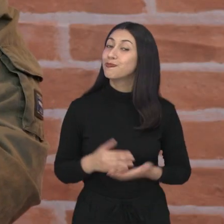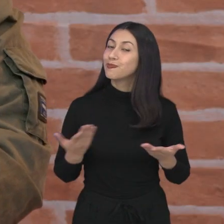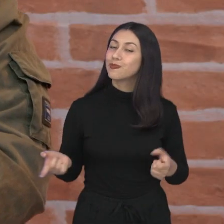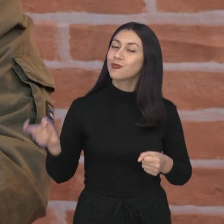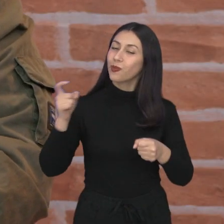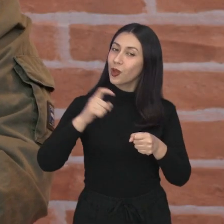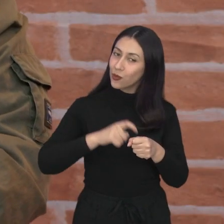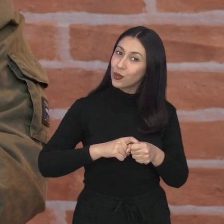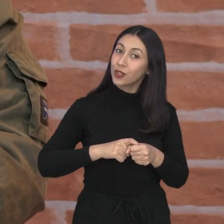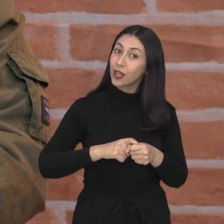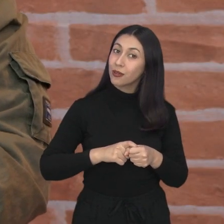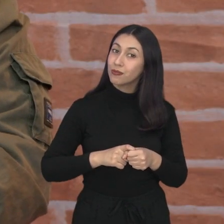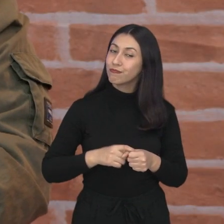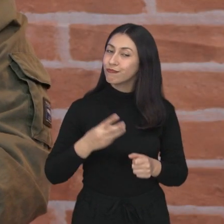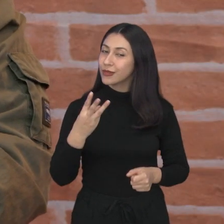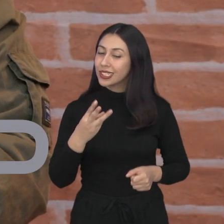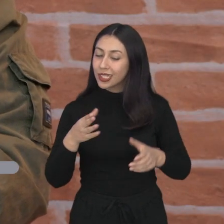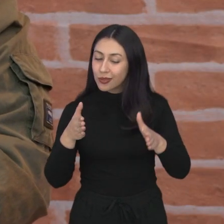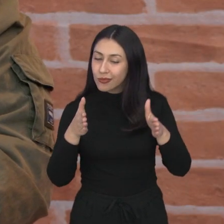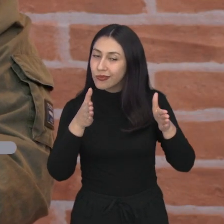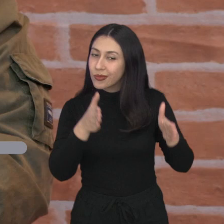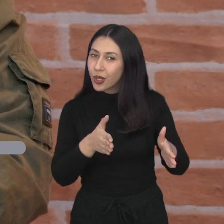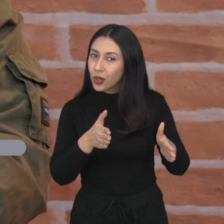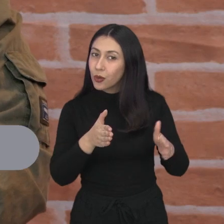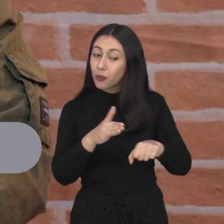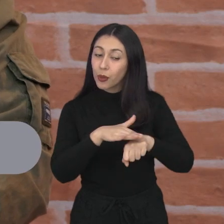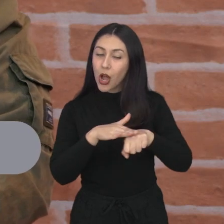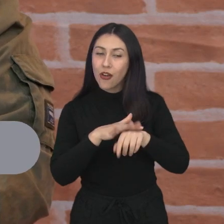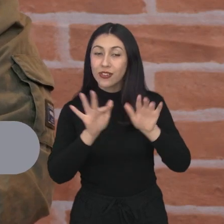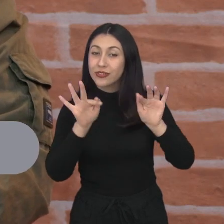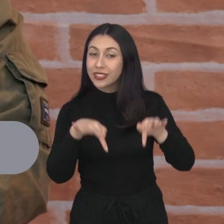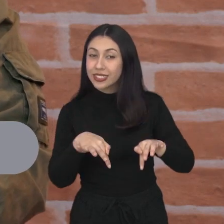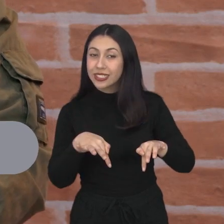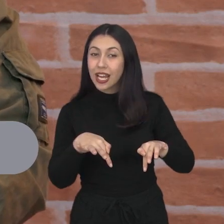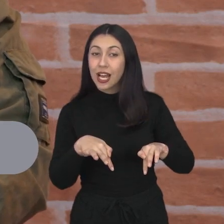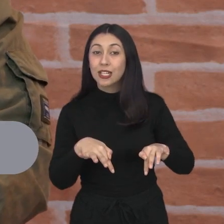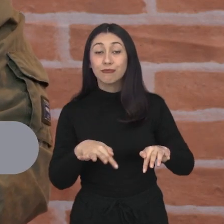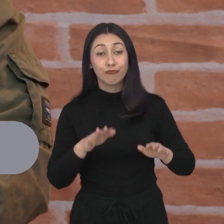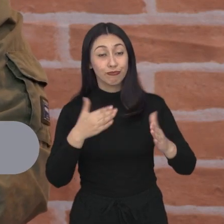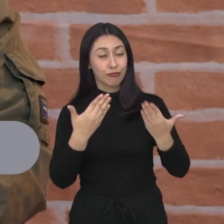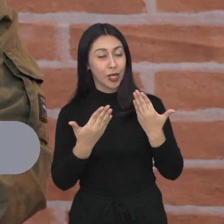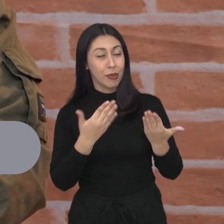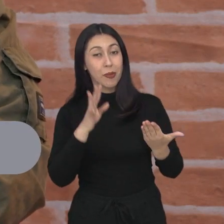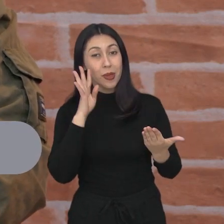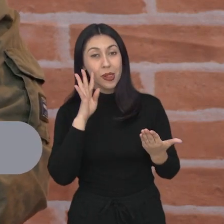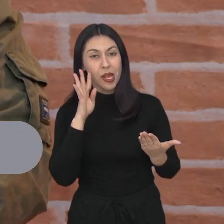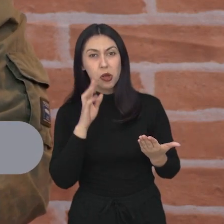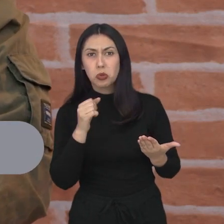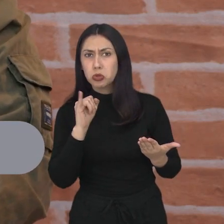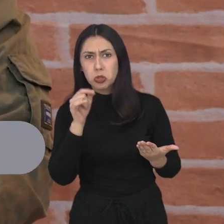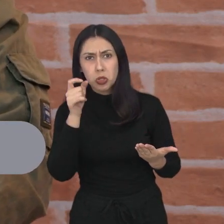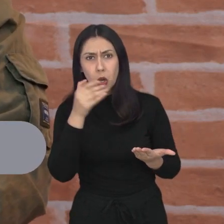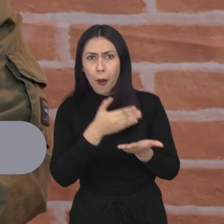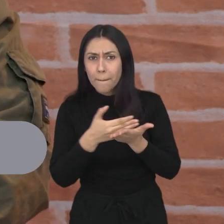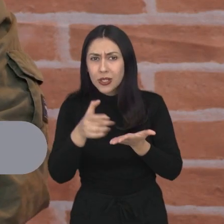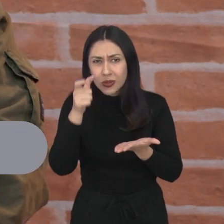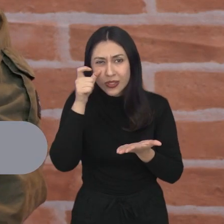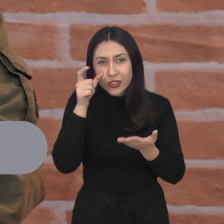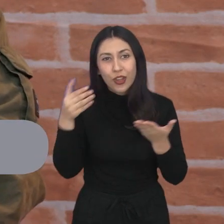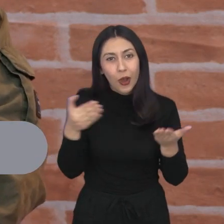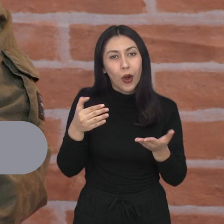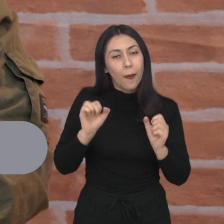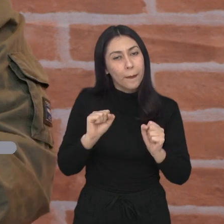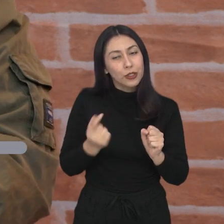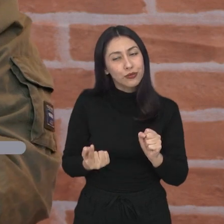Vamos lá, estamos de volta com o nosso terceiro bloco para terminar esse papo com Andrício de Souza. Ó, um papo muito bacana. Se você não viu, volta lá no